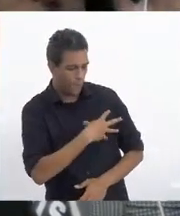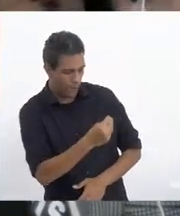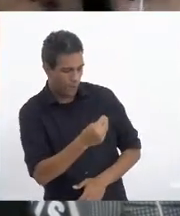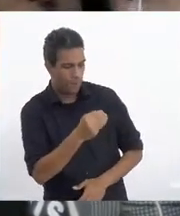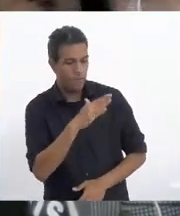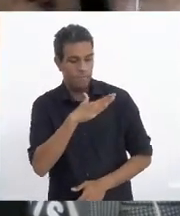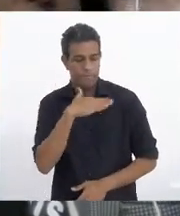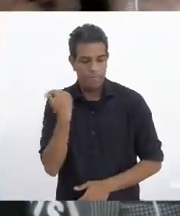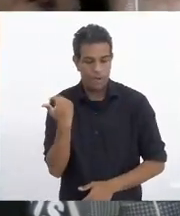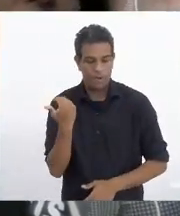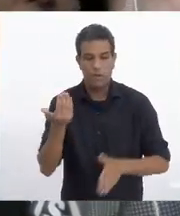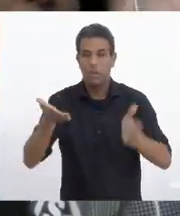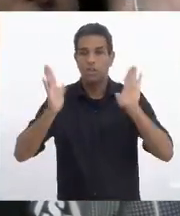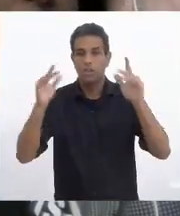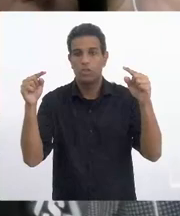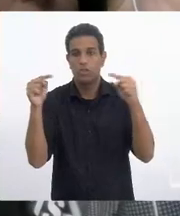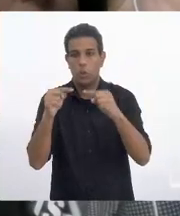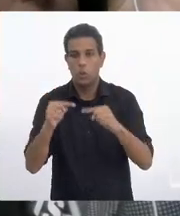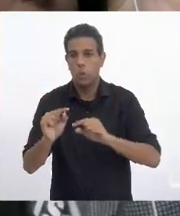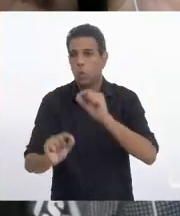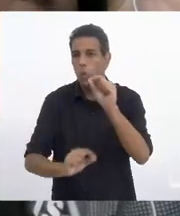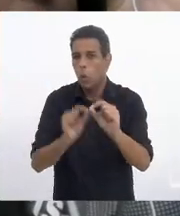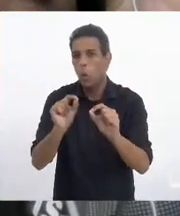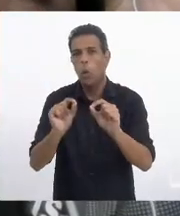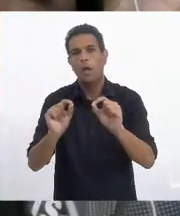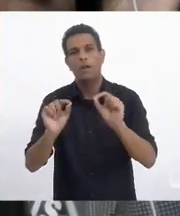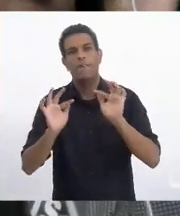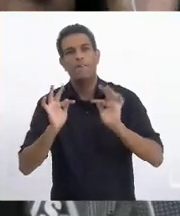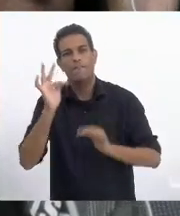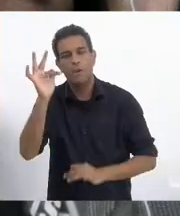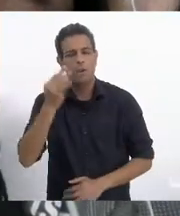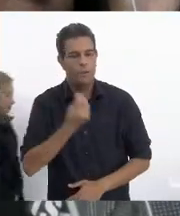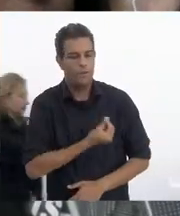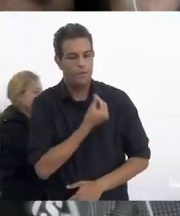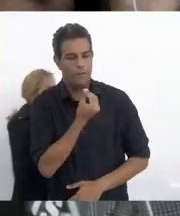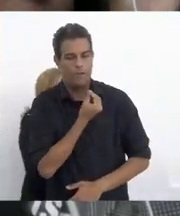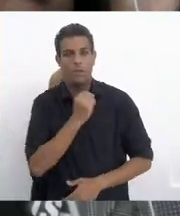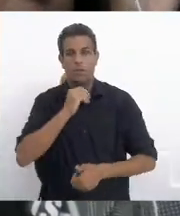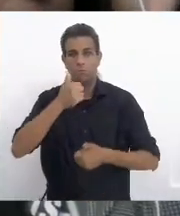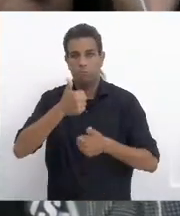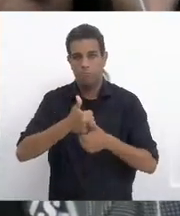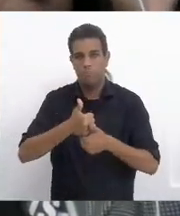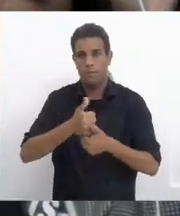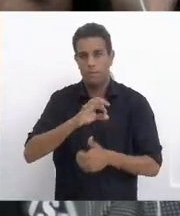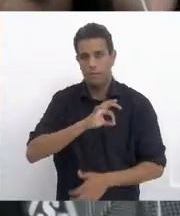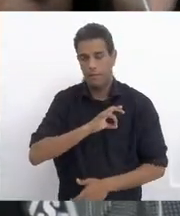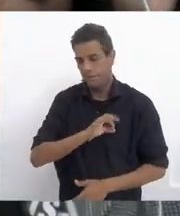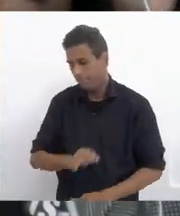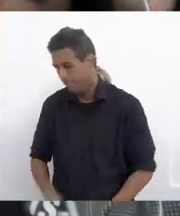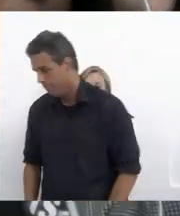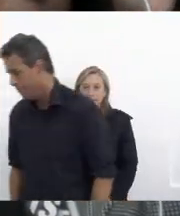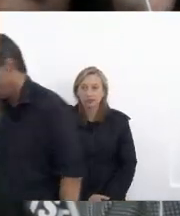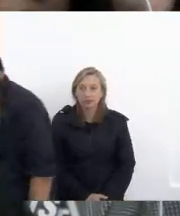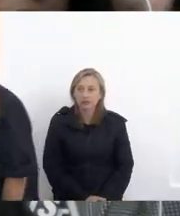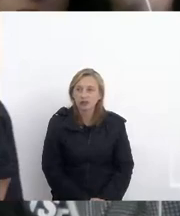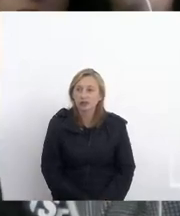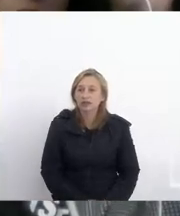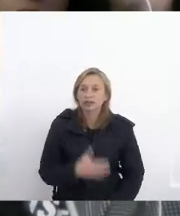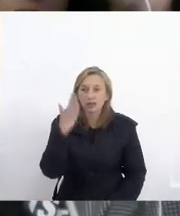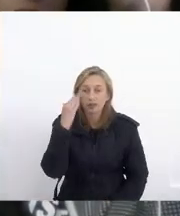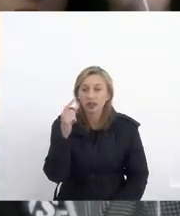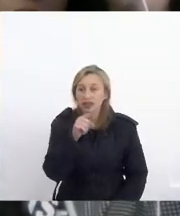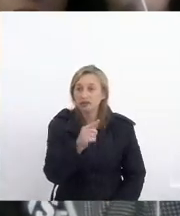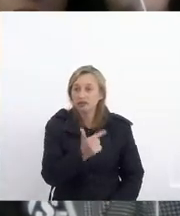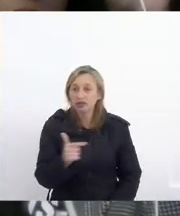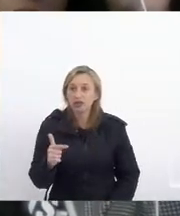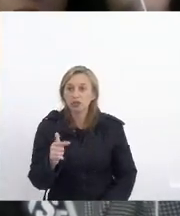mataram meu marido, estava um mês. Hoje ele está com 28 anos. Ele pretende ser policial militar. E eu já estou apavorada só pelo simples fato de saber, ele não vai ter